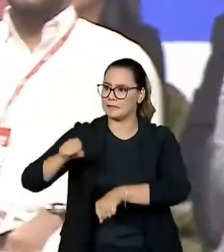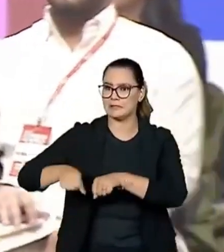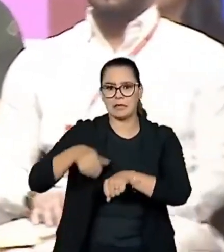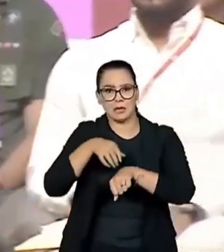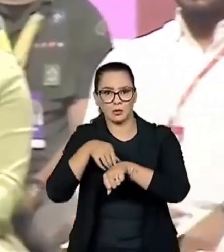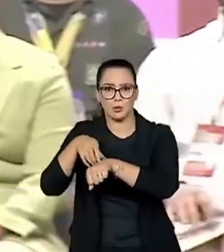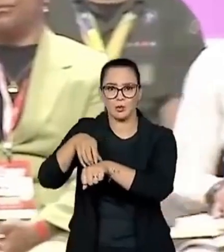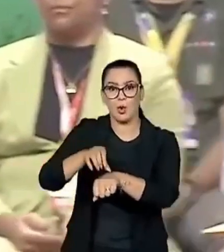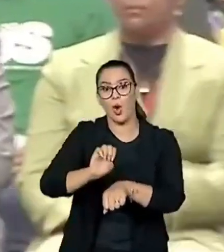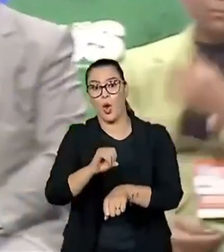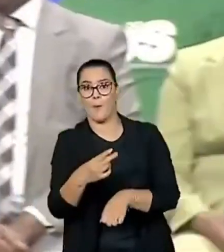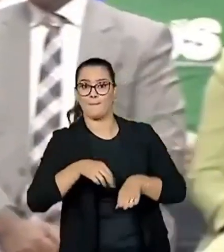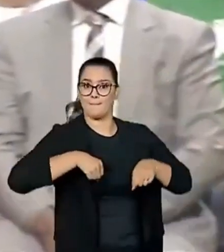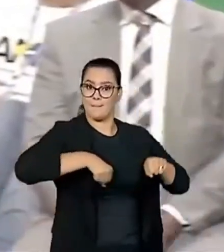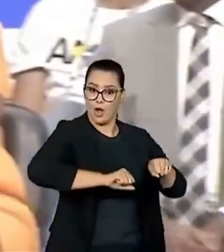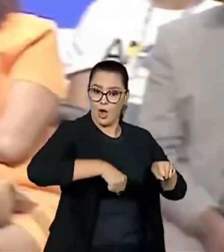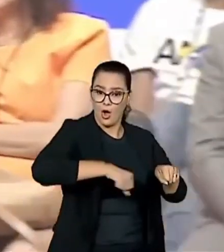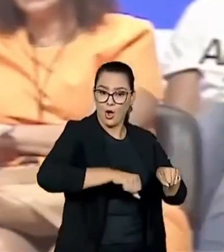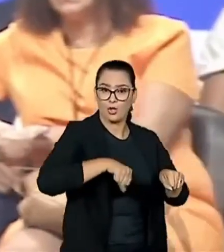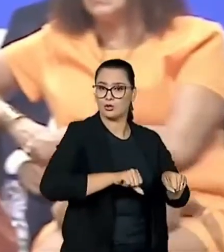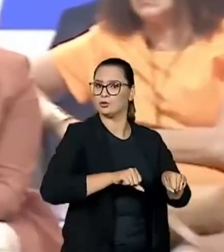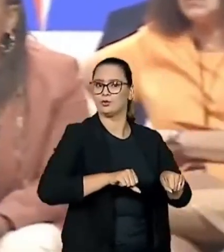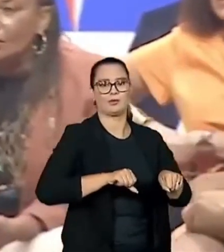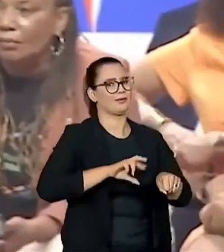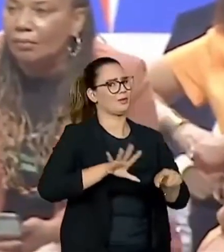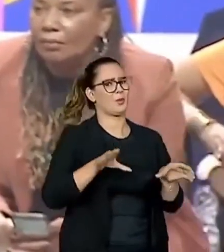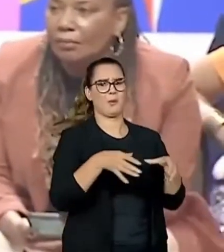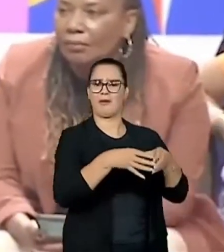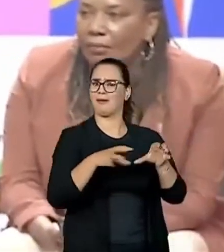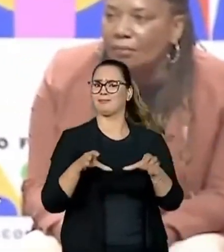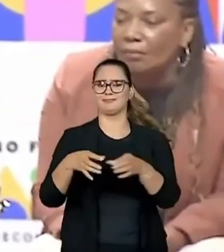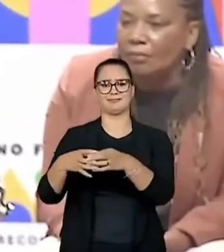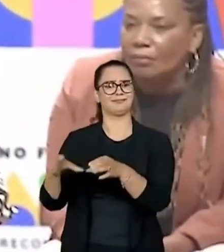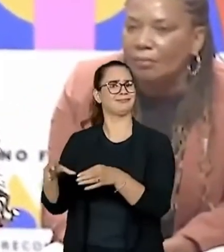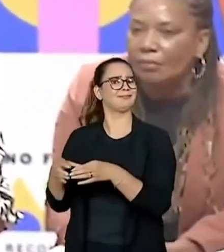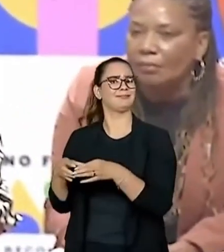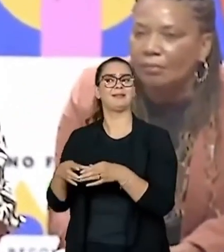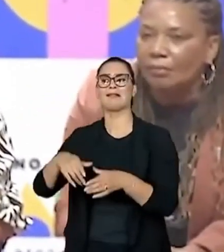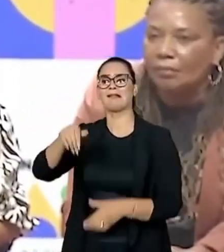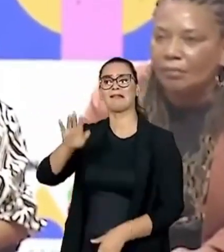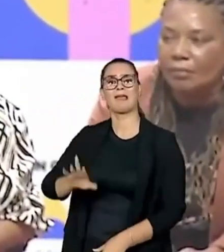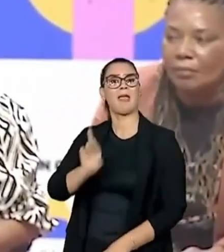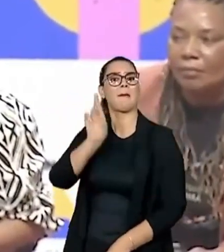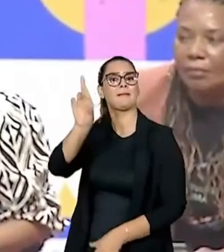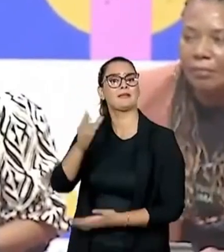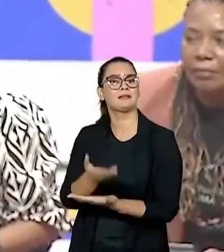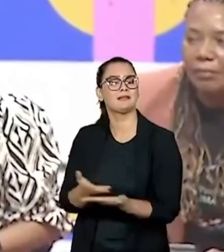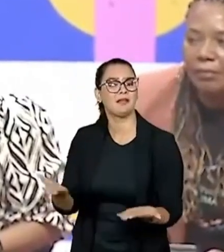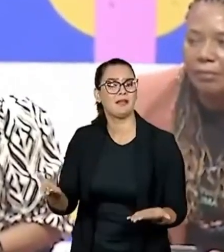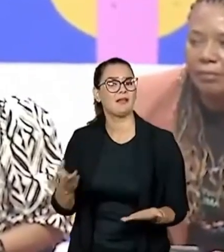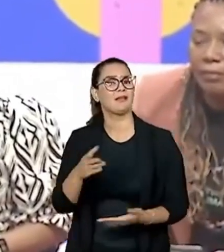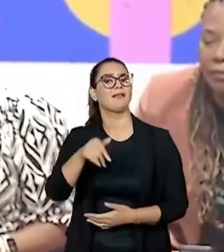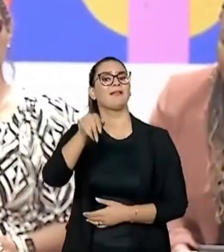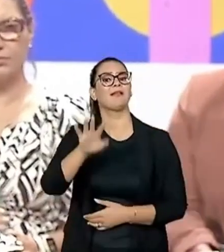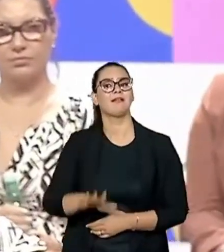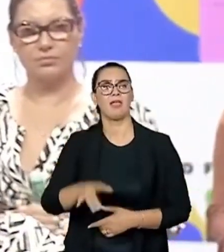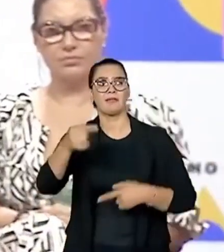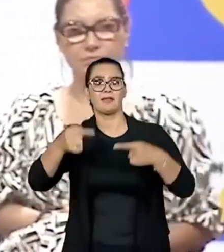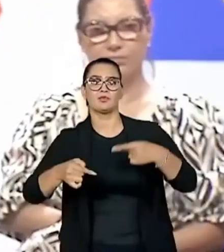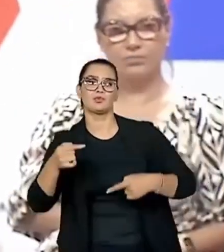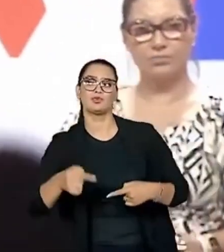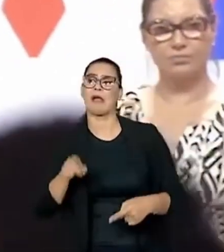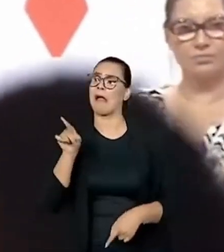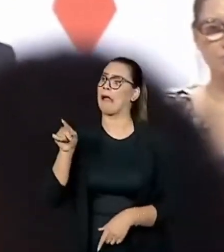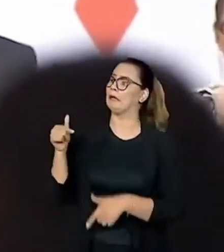ou numa moto. Essa gente não pertence à categoria. Quem fala com eles? Quem vai discutir com eles? Aí